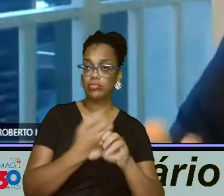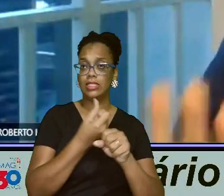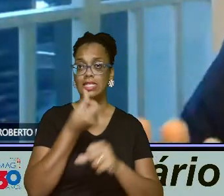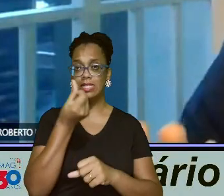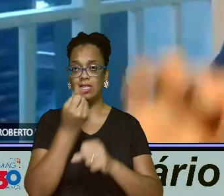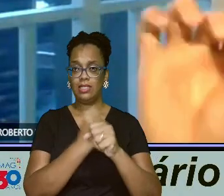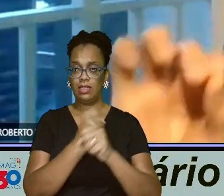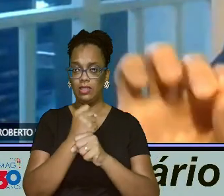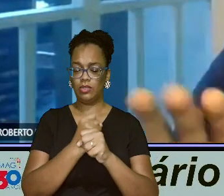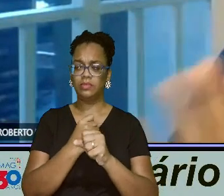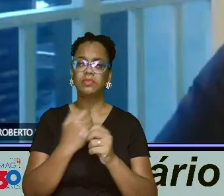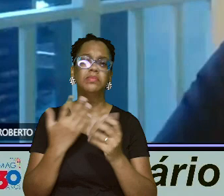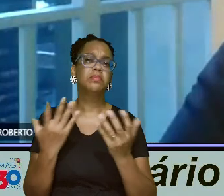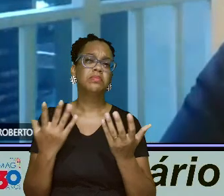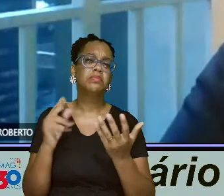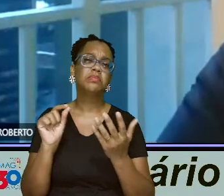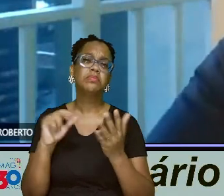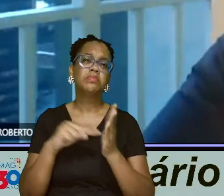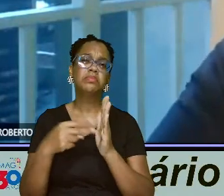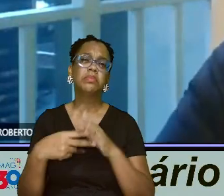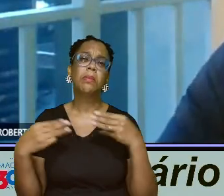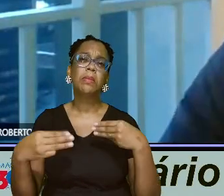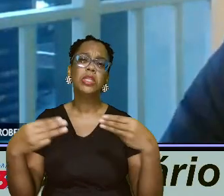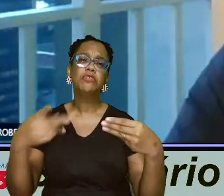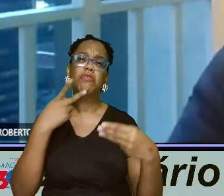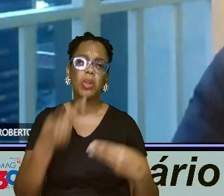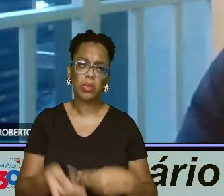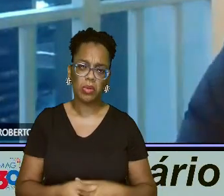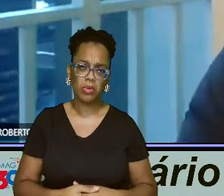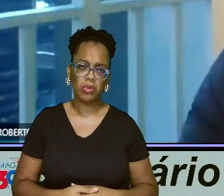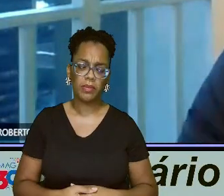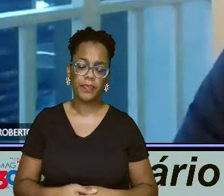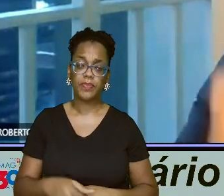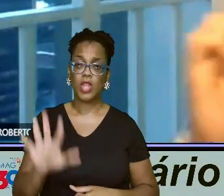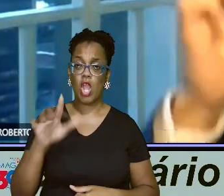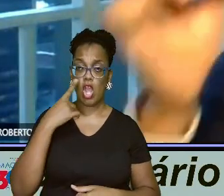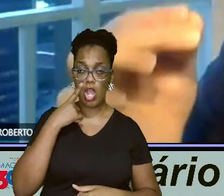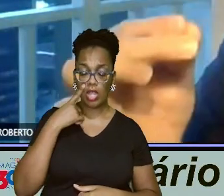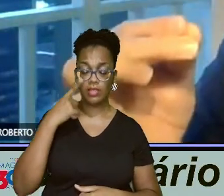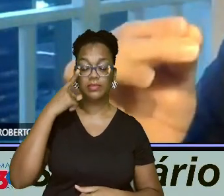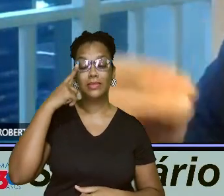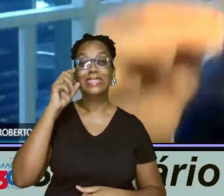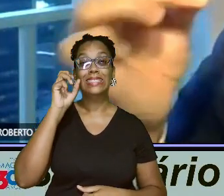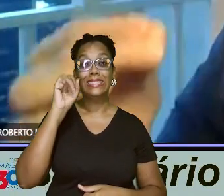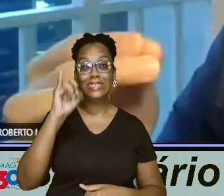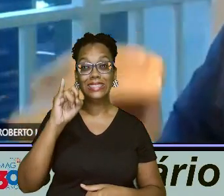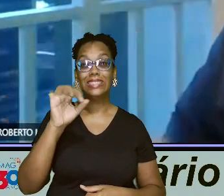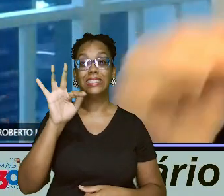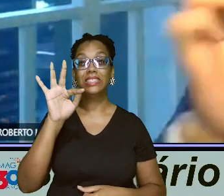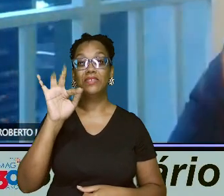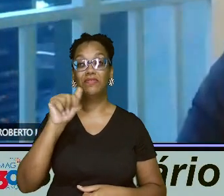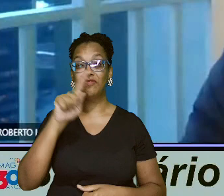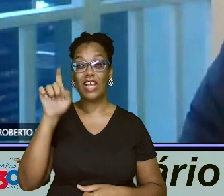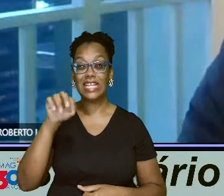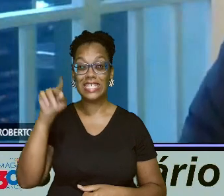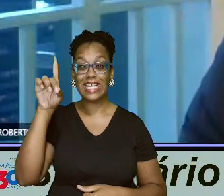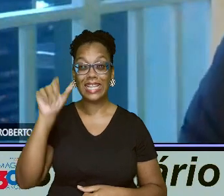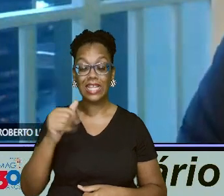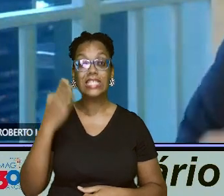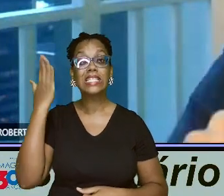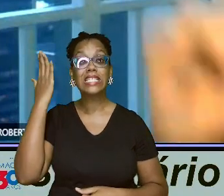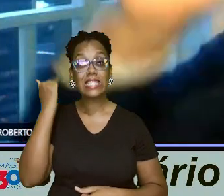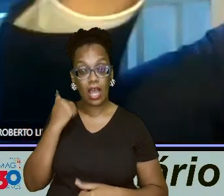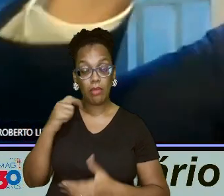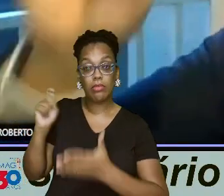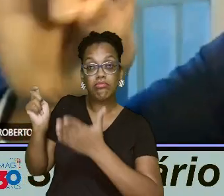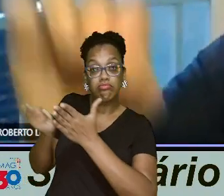o ministro falou? Olha, uma vez que a Fazenda está ciente, é intimada, de que não